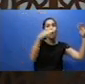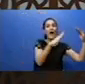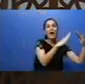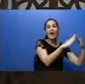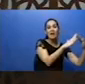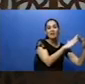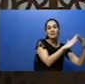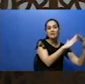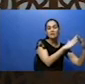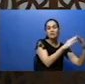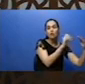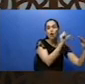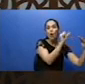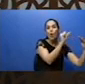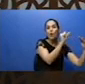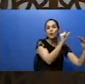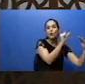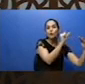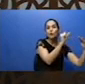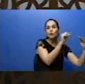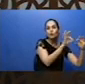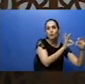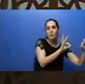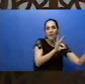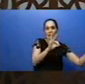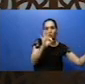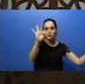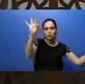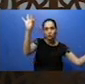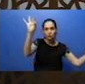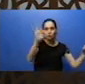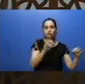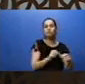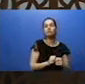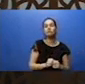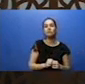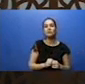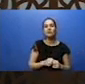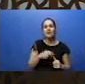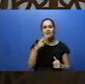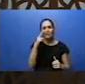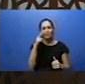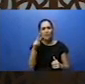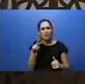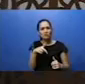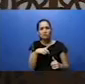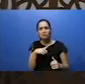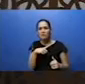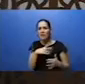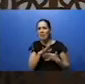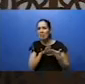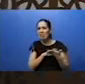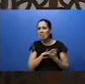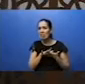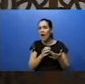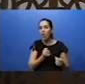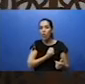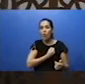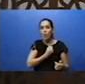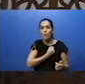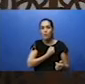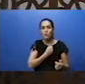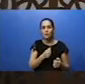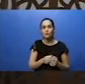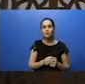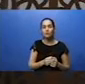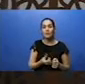8 metros da base do poste? Tá vendo que aqui na figura não tem número nenhum? Então aqui, 6 metros